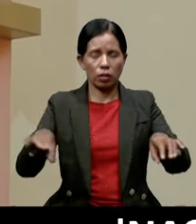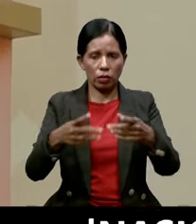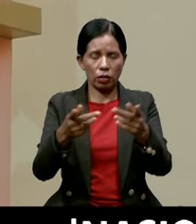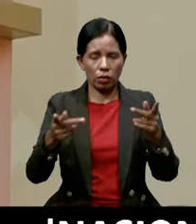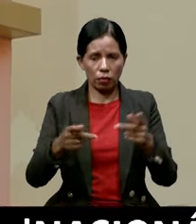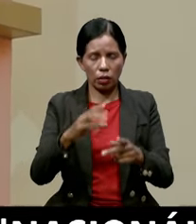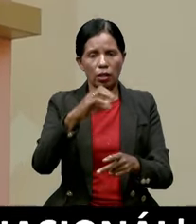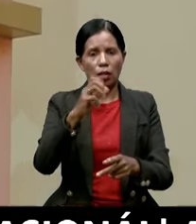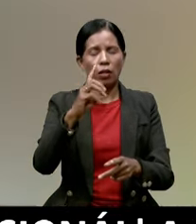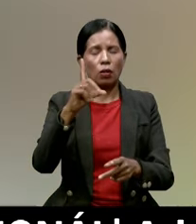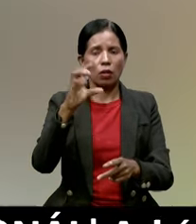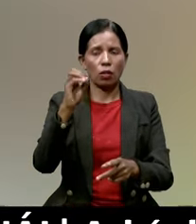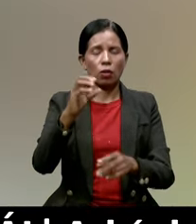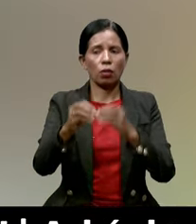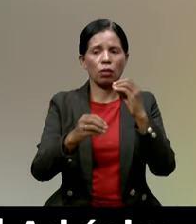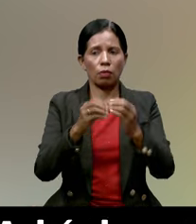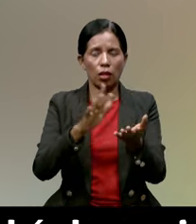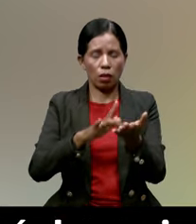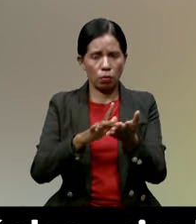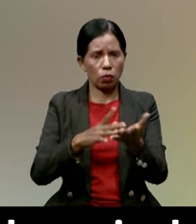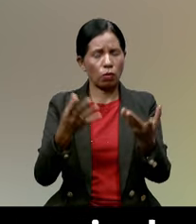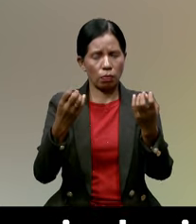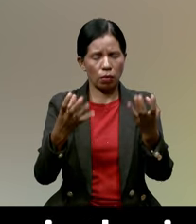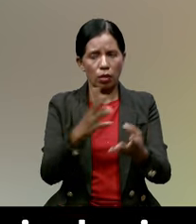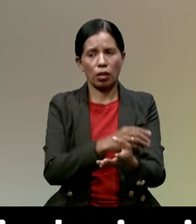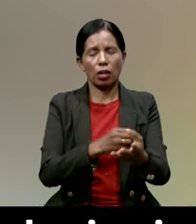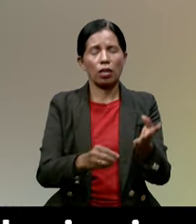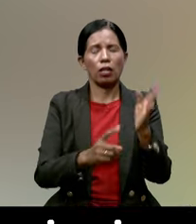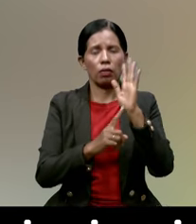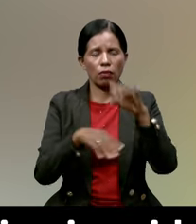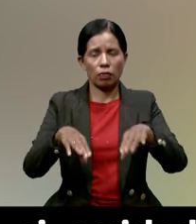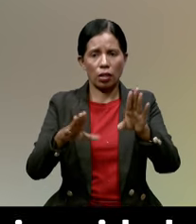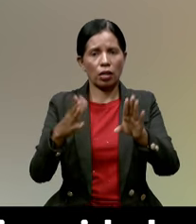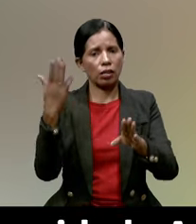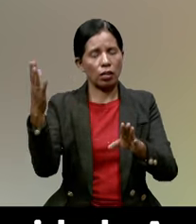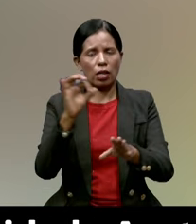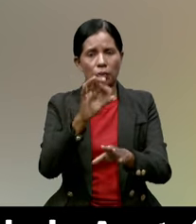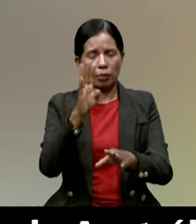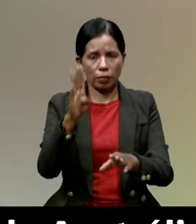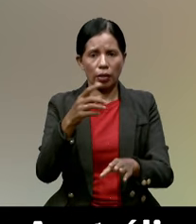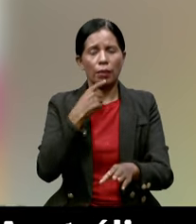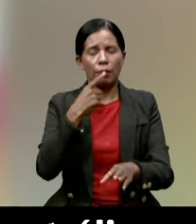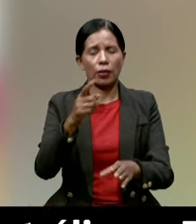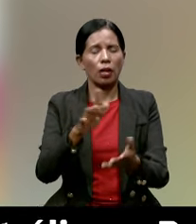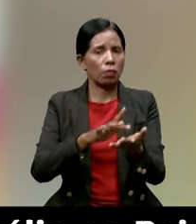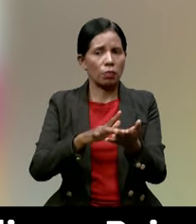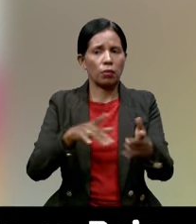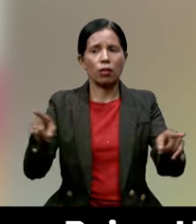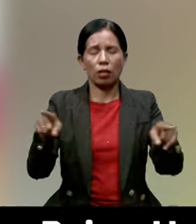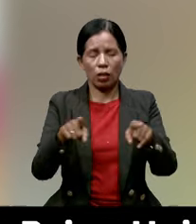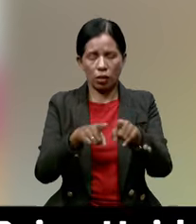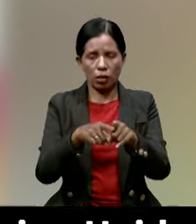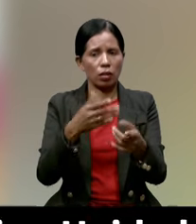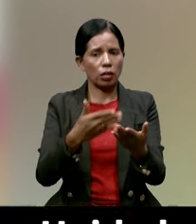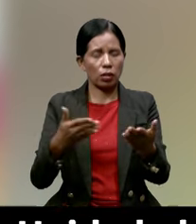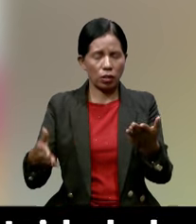em Caicoli, relaciona ao Aimoro Herbal Barak, nebemak espalha média social. Nunu hateten ai moruk ne hanesan sasang ne